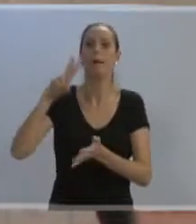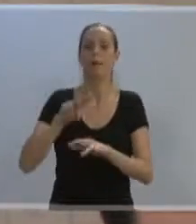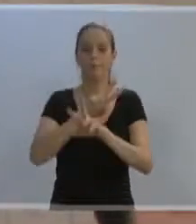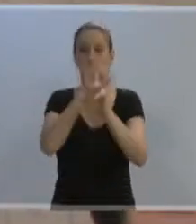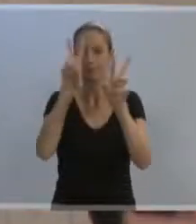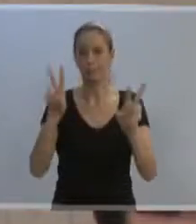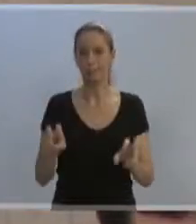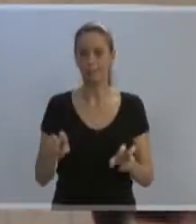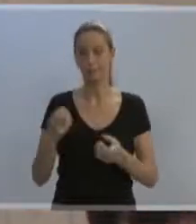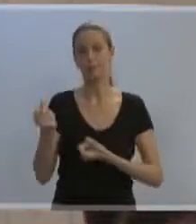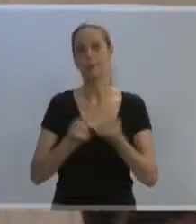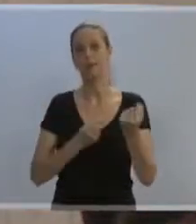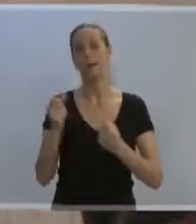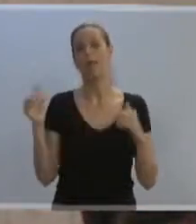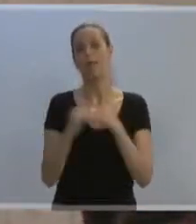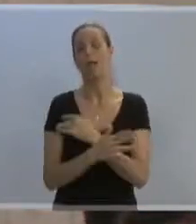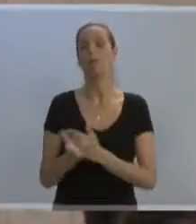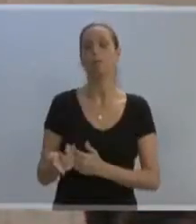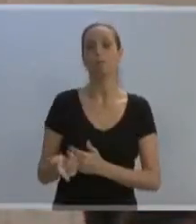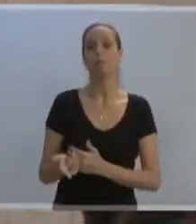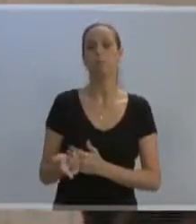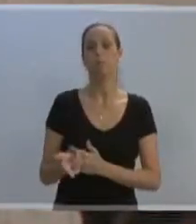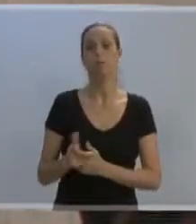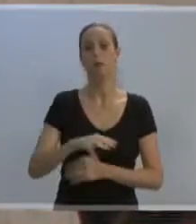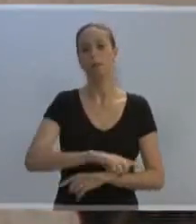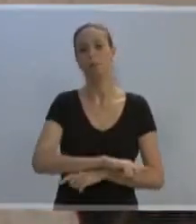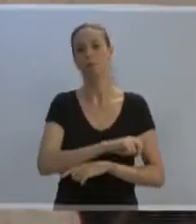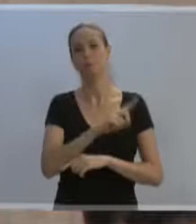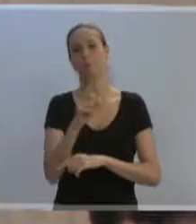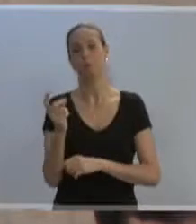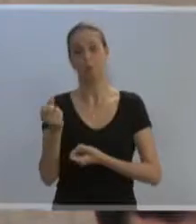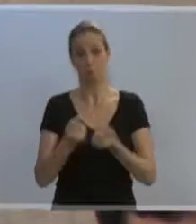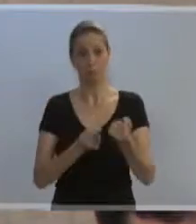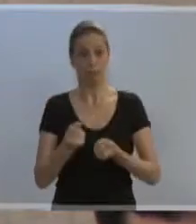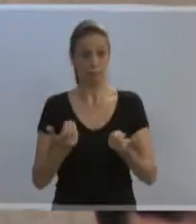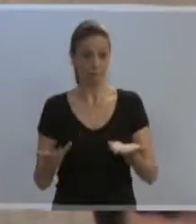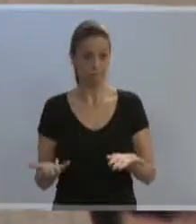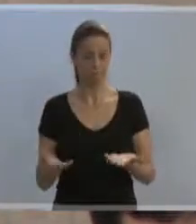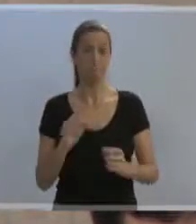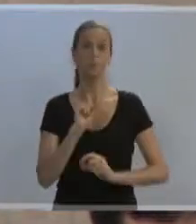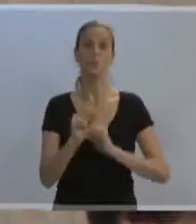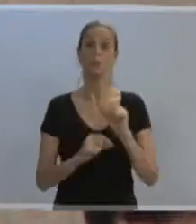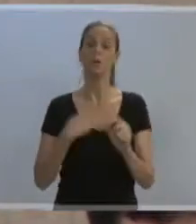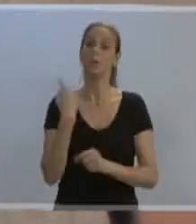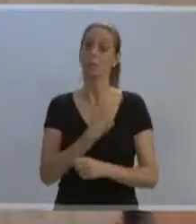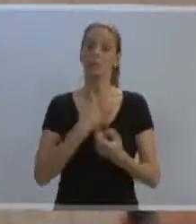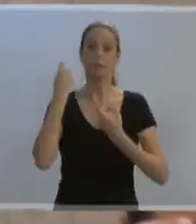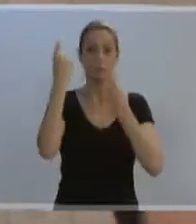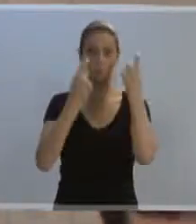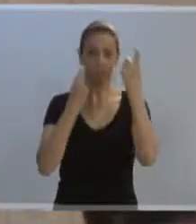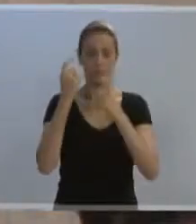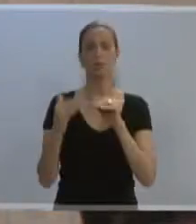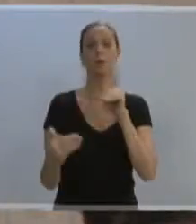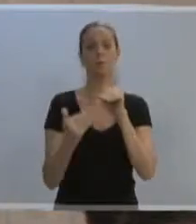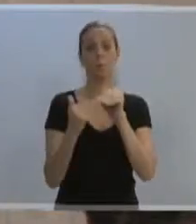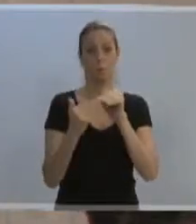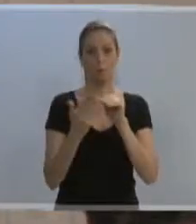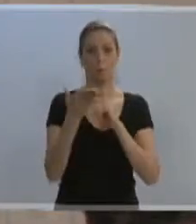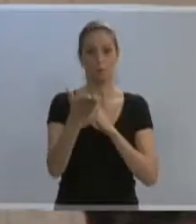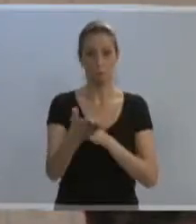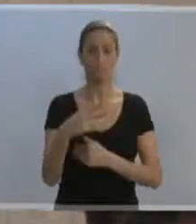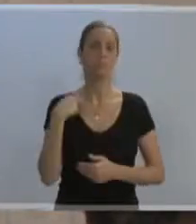estar no trânsito e acelerar ou não acelerar seu veículo o que a gente está aqui preocupado e aí concordo exatamente com essa temática é